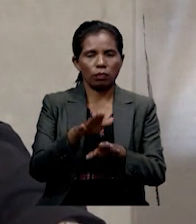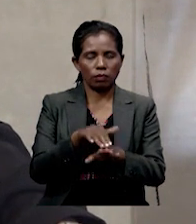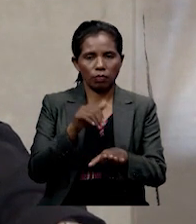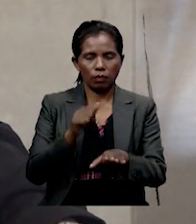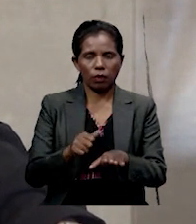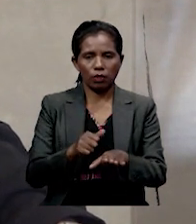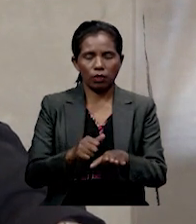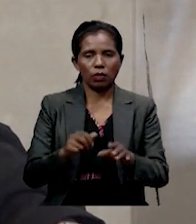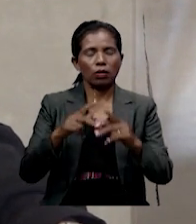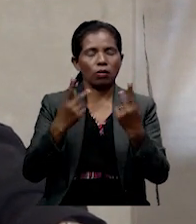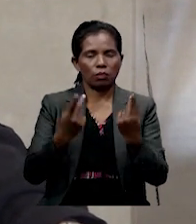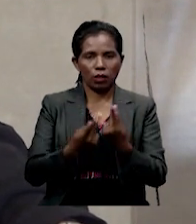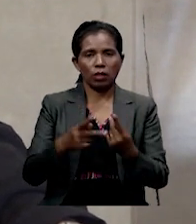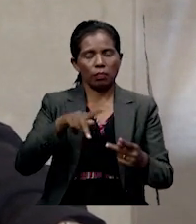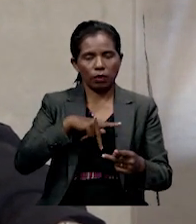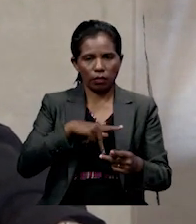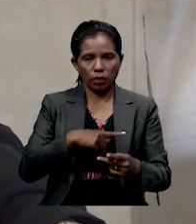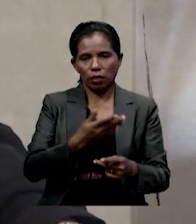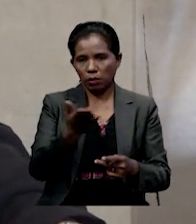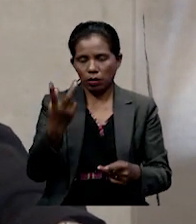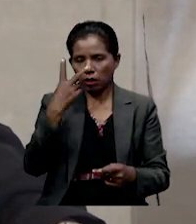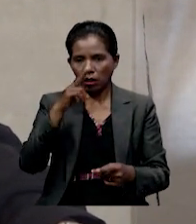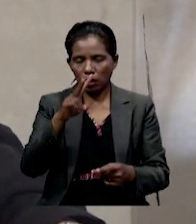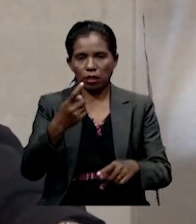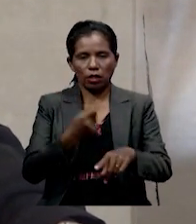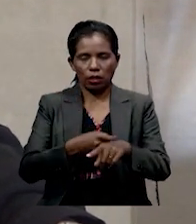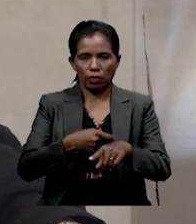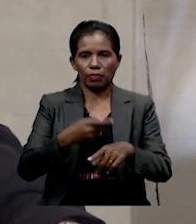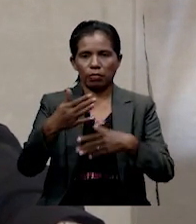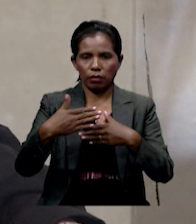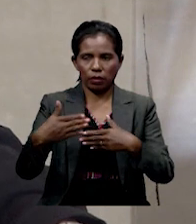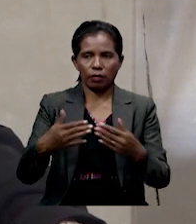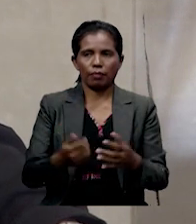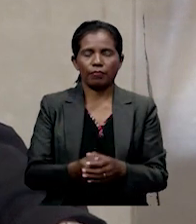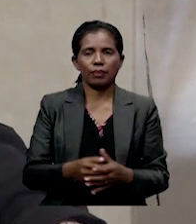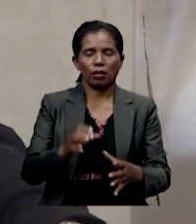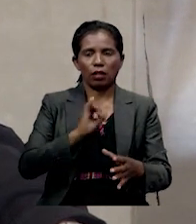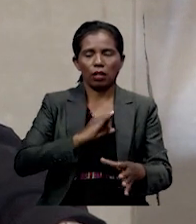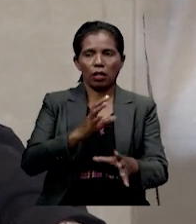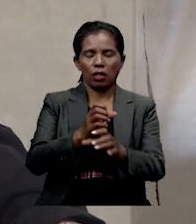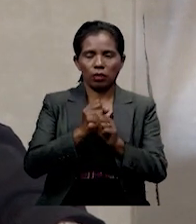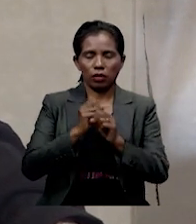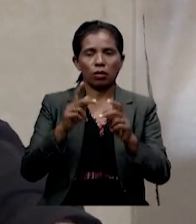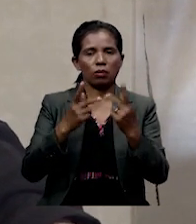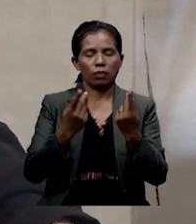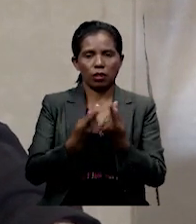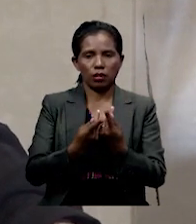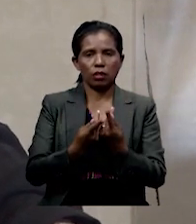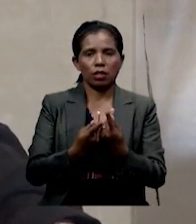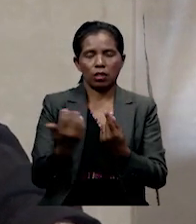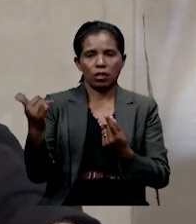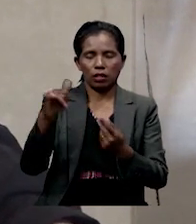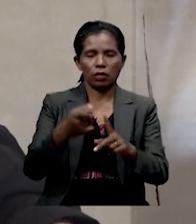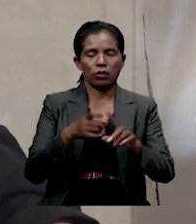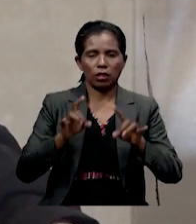setor privado. Se ele pode tirar aí, é tempo para que né? Assim, o empresário seja mais Austrália,